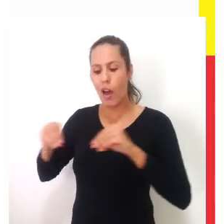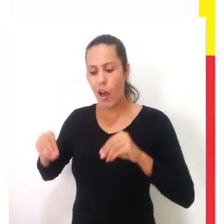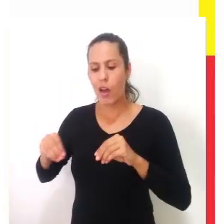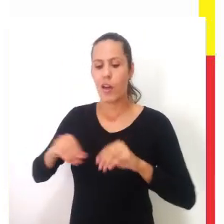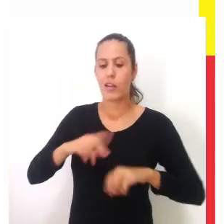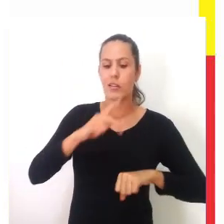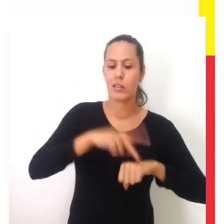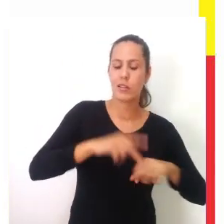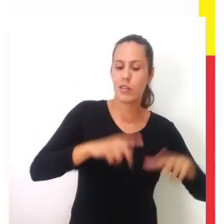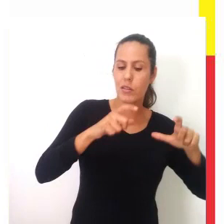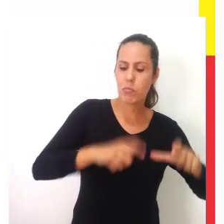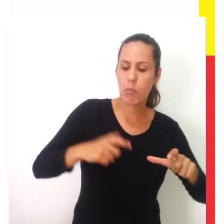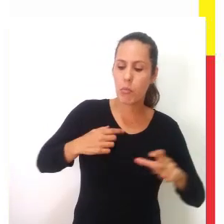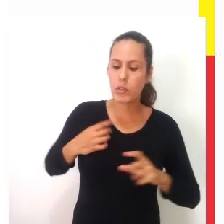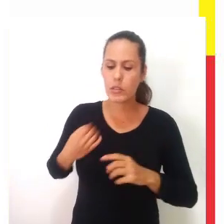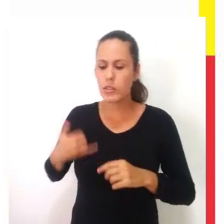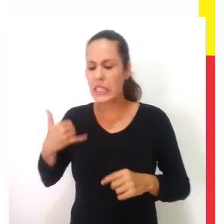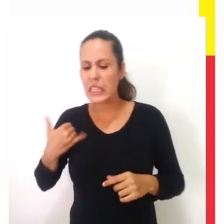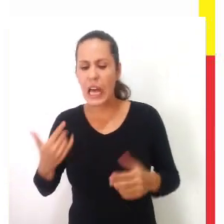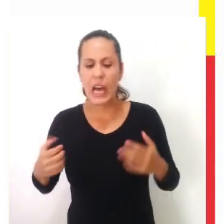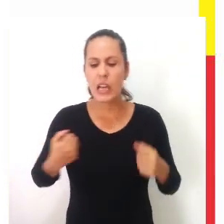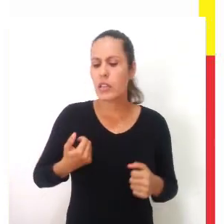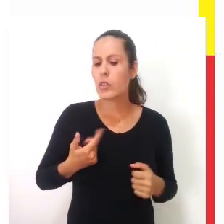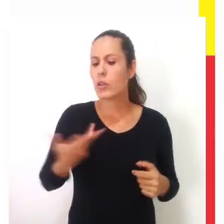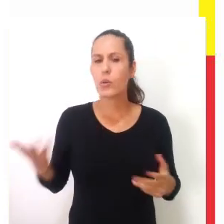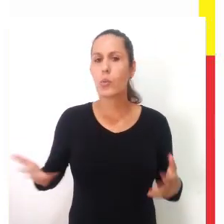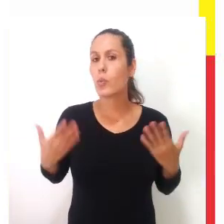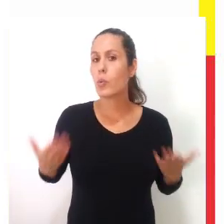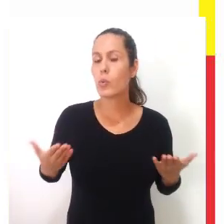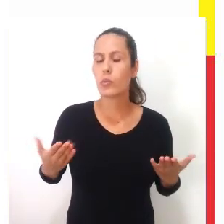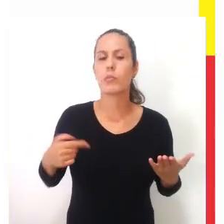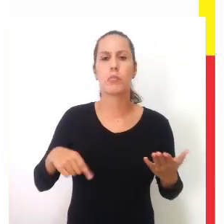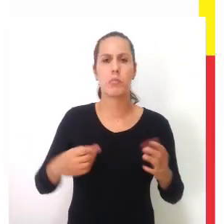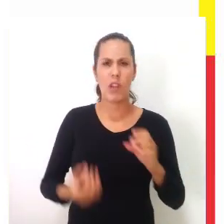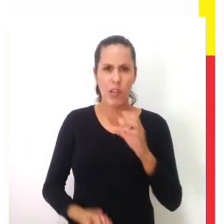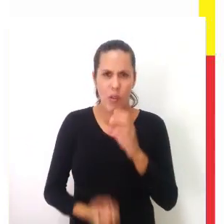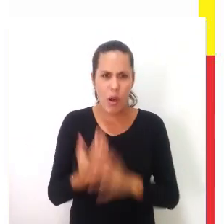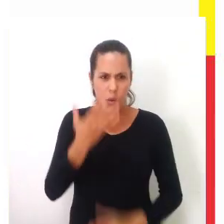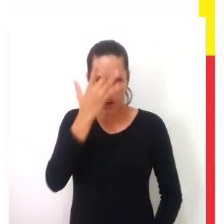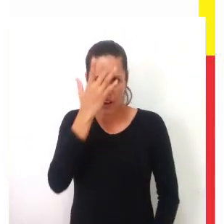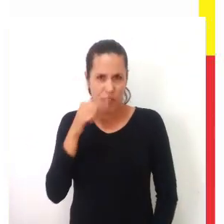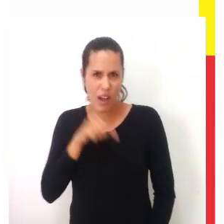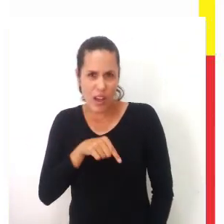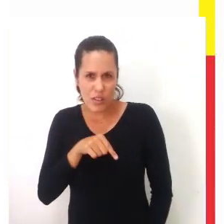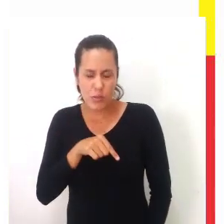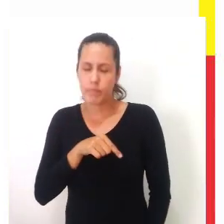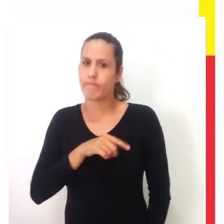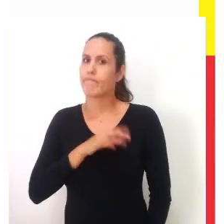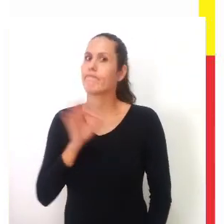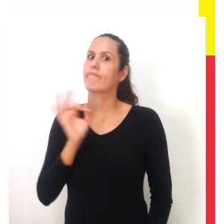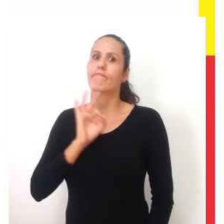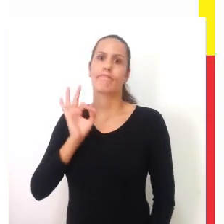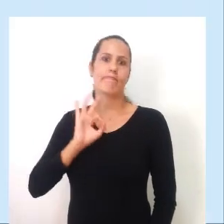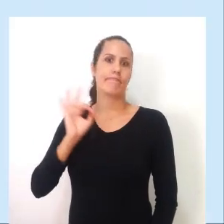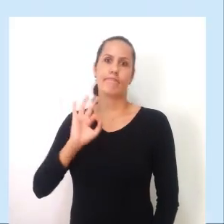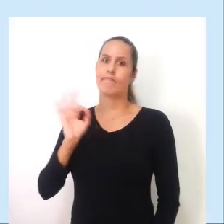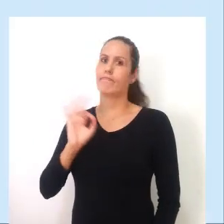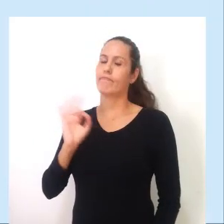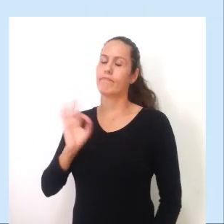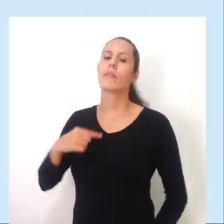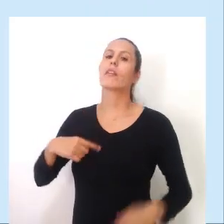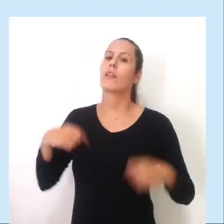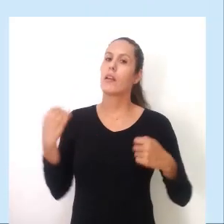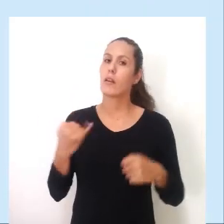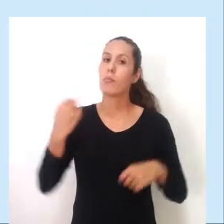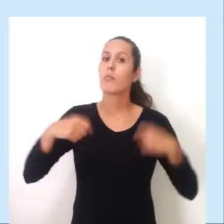da idade das nossas rochas, ok? Para formar um fóssil, é fácil, Dantas? Não! Para